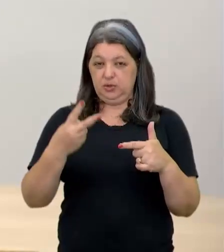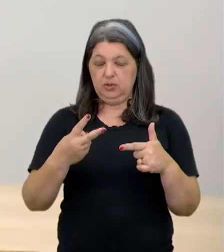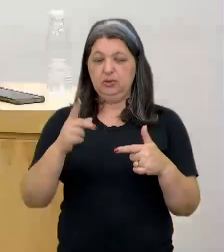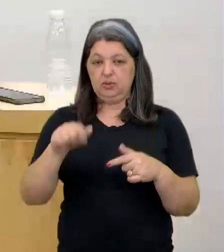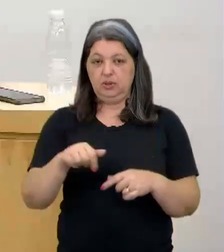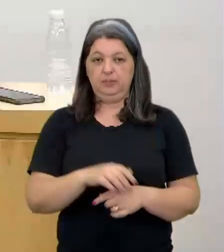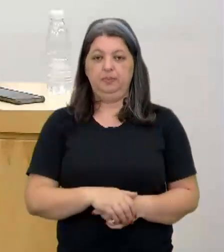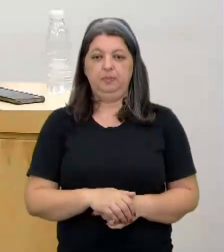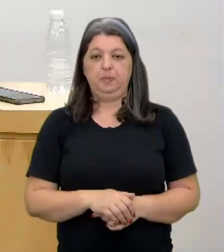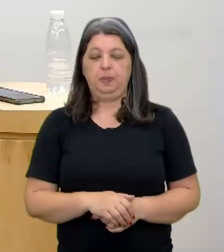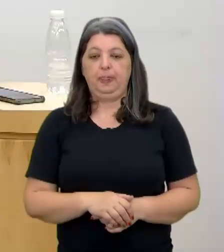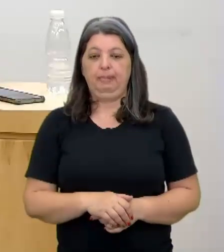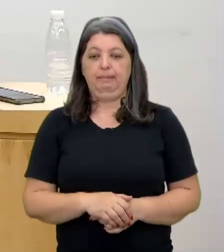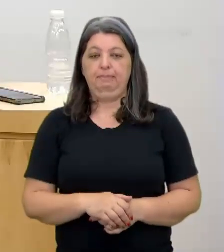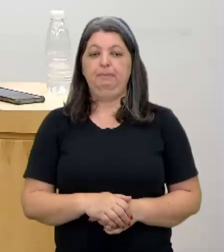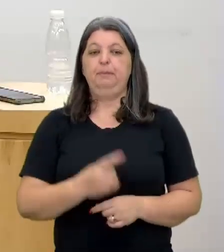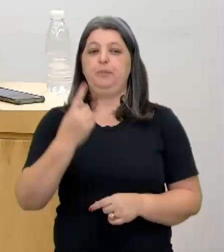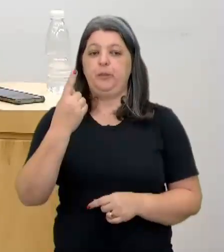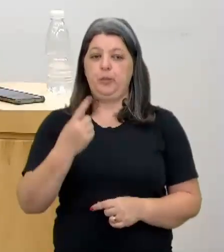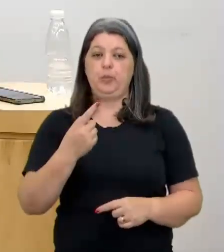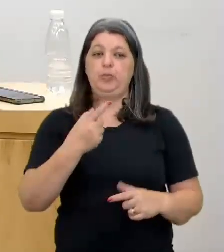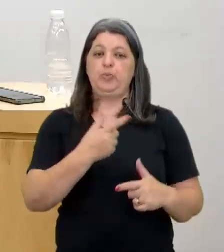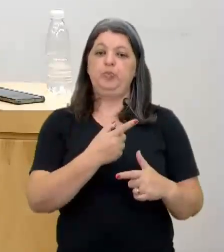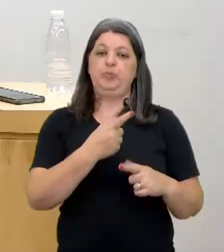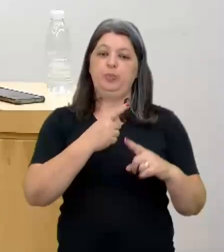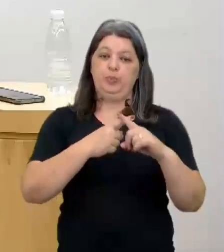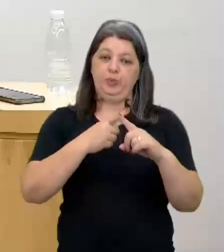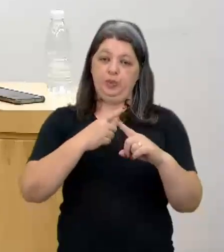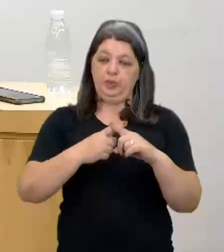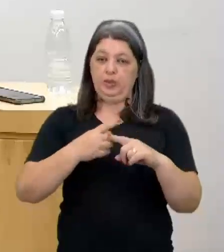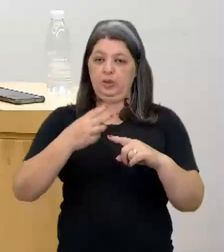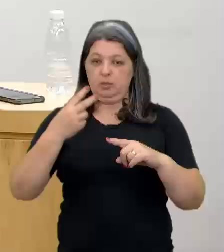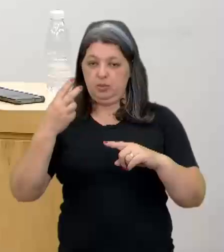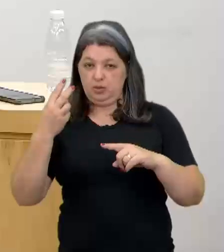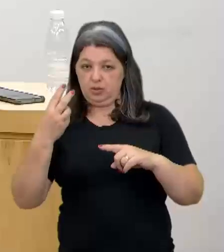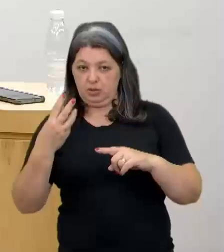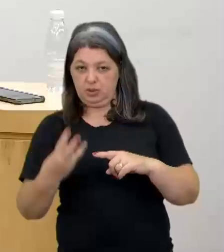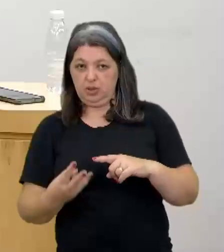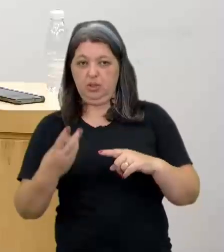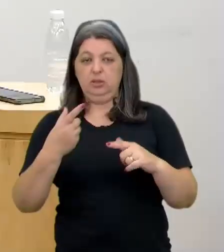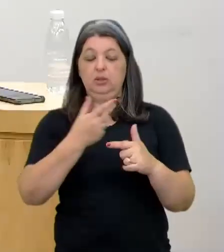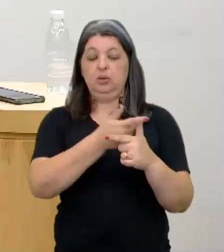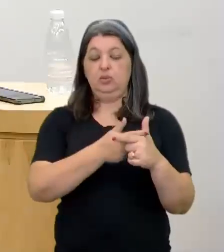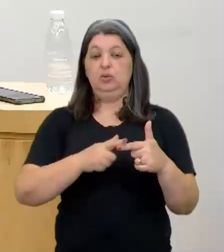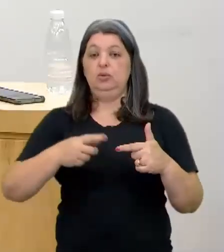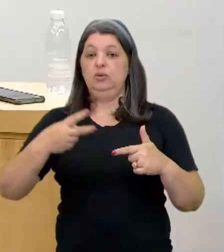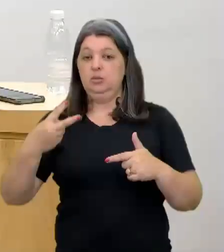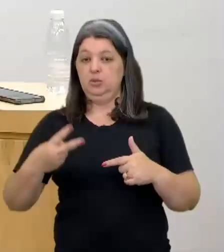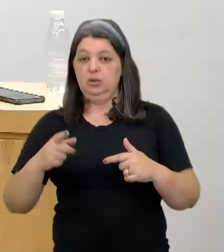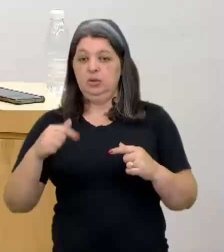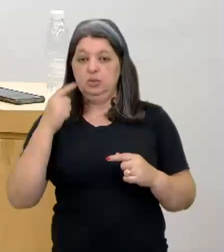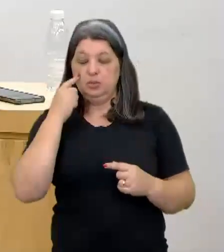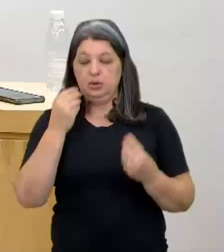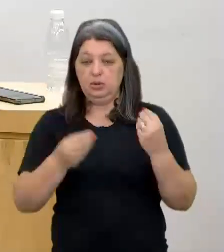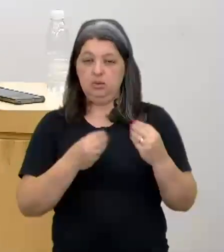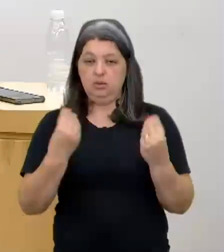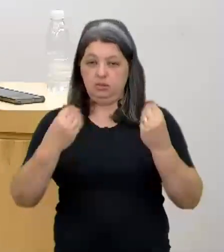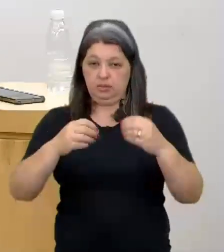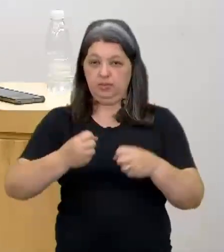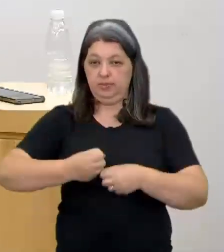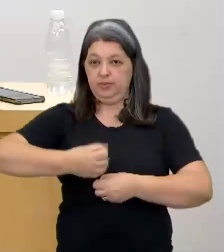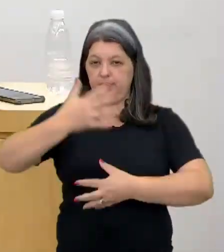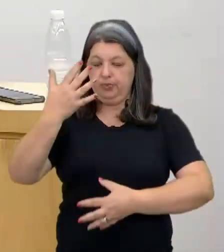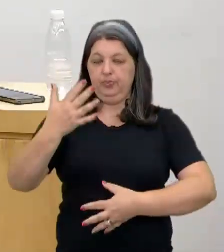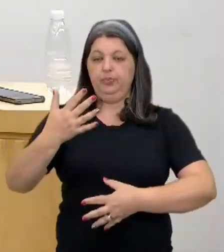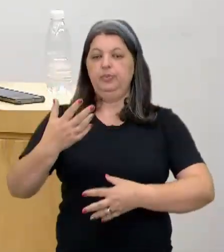Tá, então uma vai estar multiplicando por 3 e a outra vai estar dividindo por 2. Então pensa nessa onda que subia 1 e descia 1 e coloca pra mim lá no